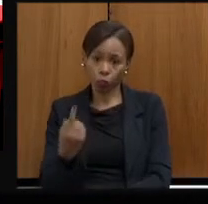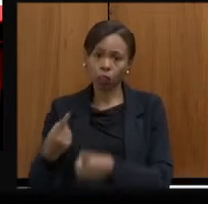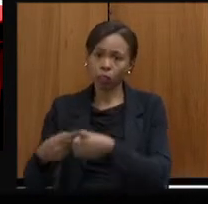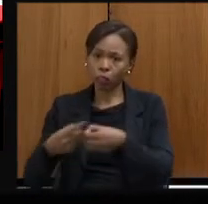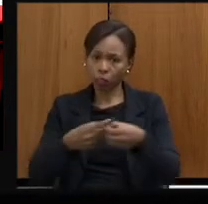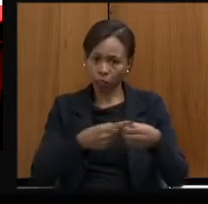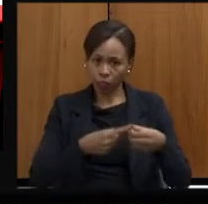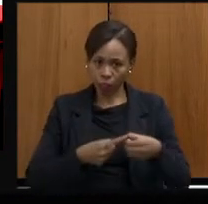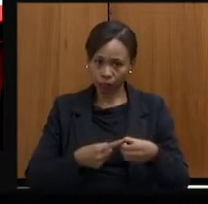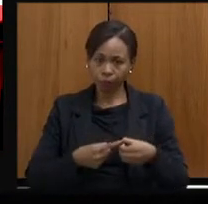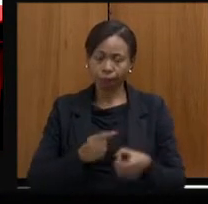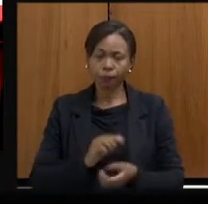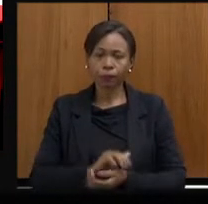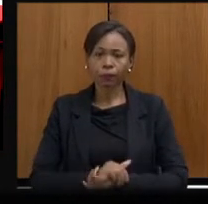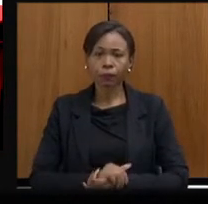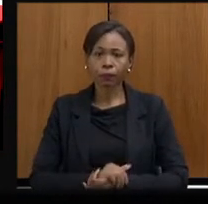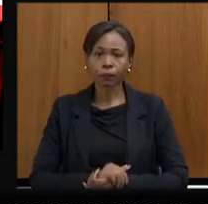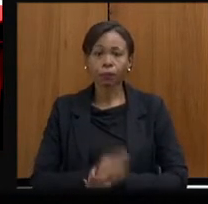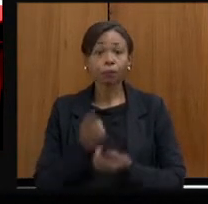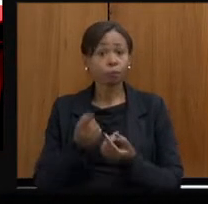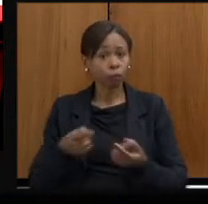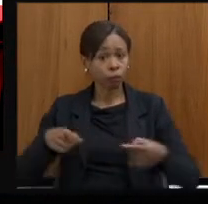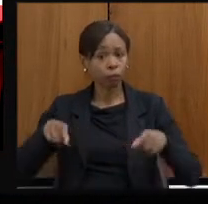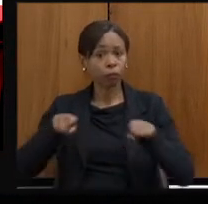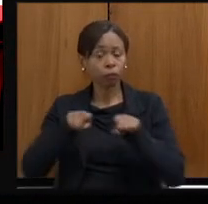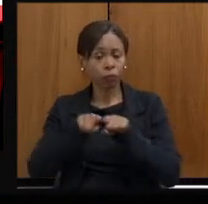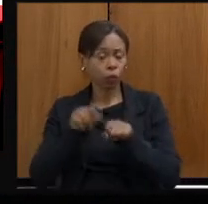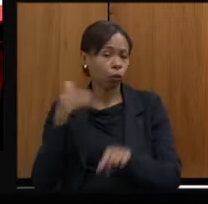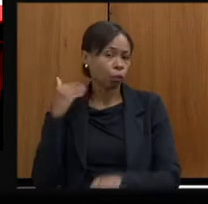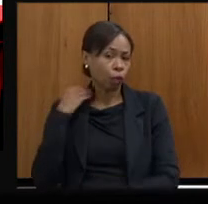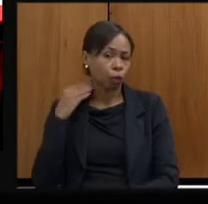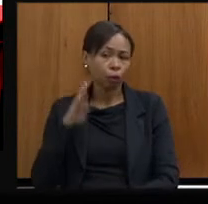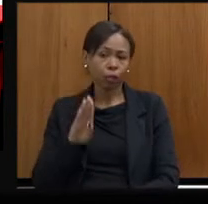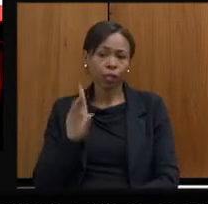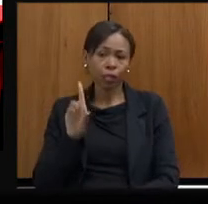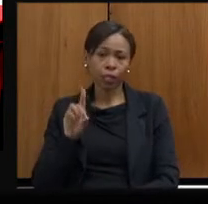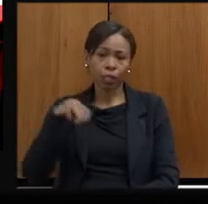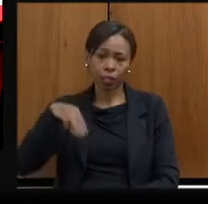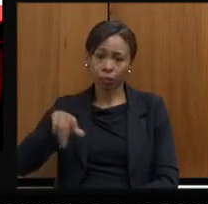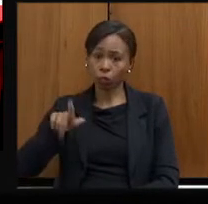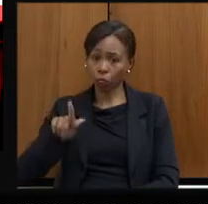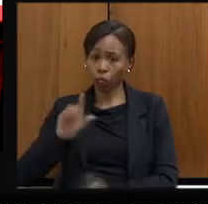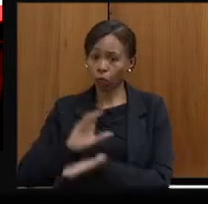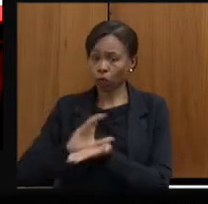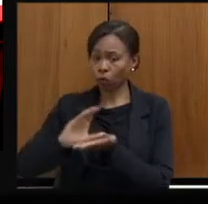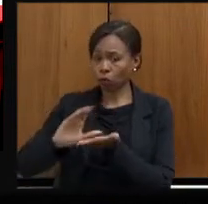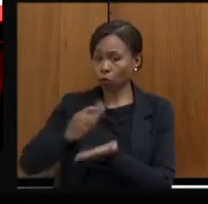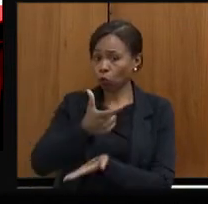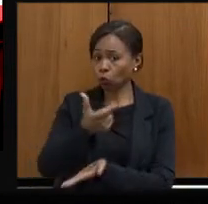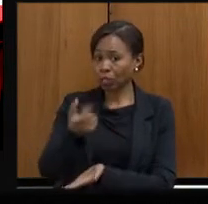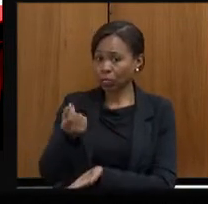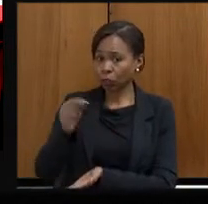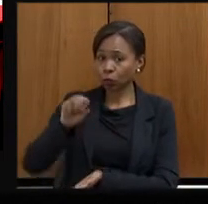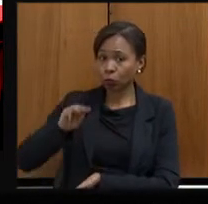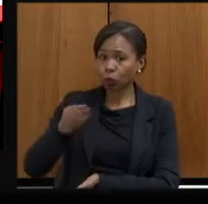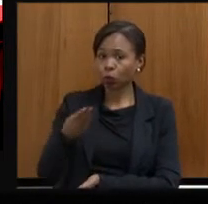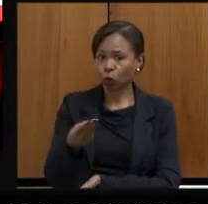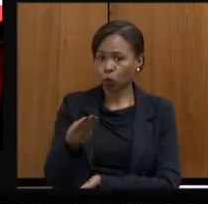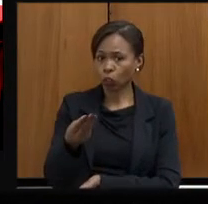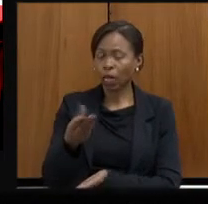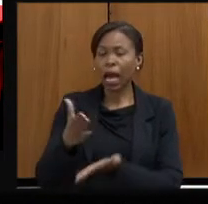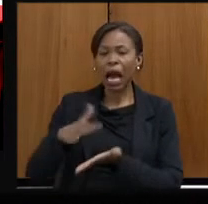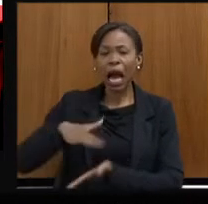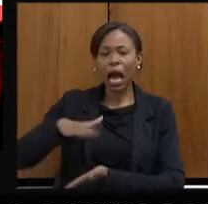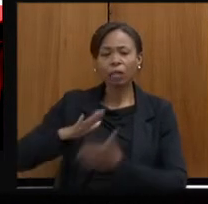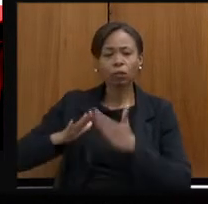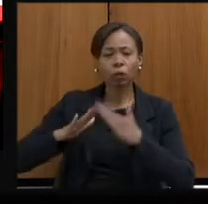Também fizemos uma parceria com o BDMG de 200 milhões na área de habitação para a reconstrução